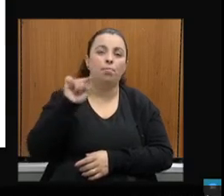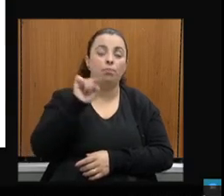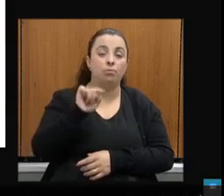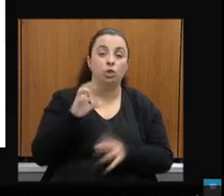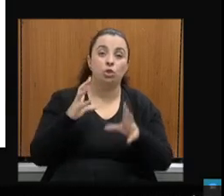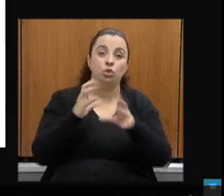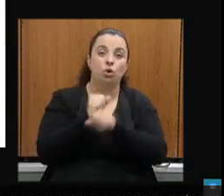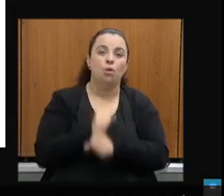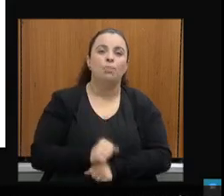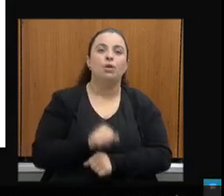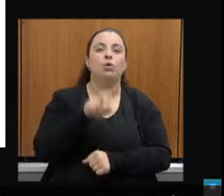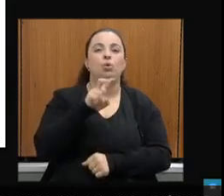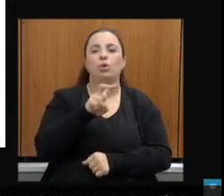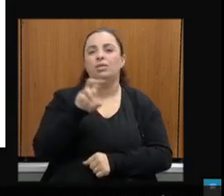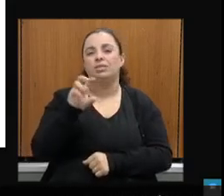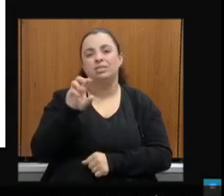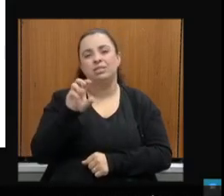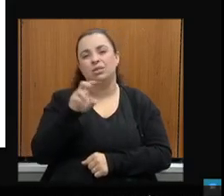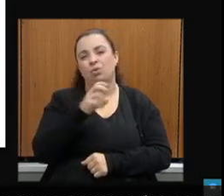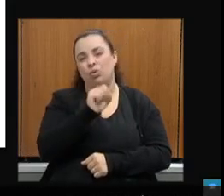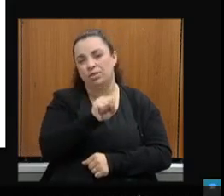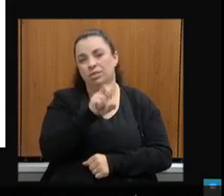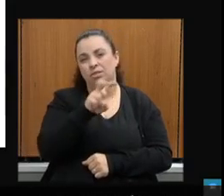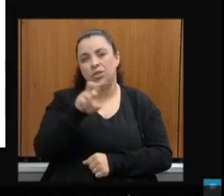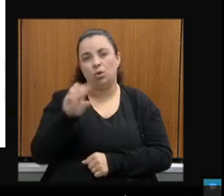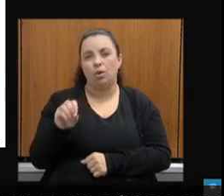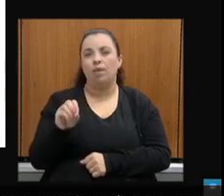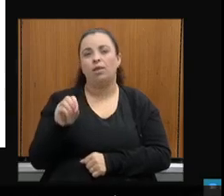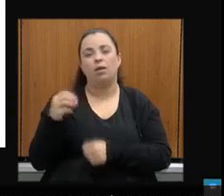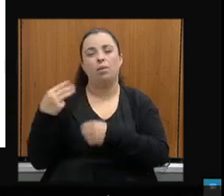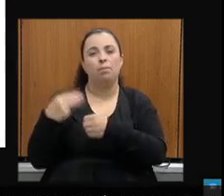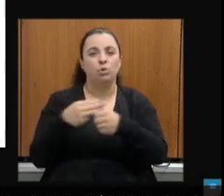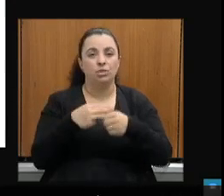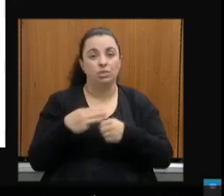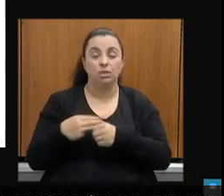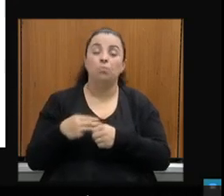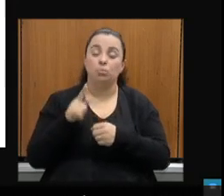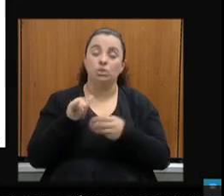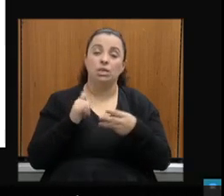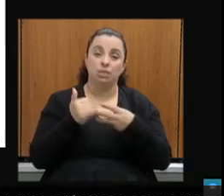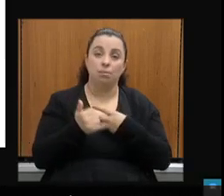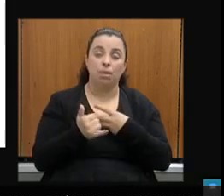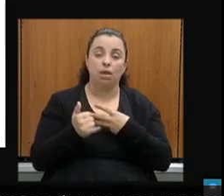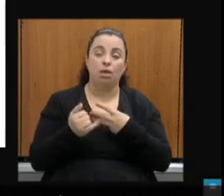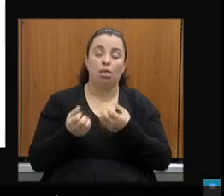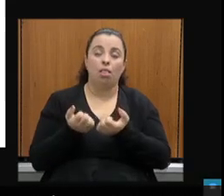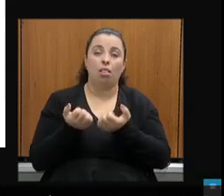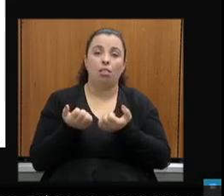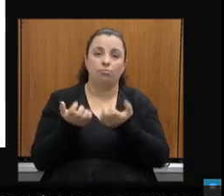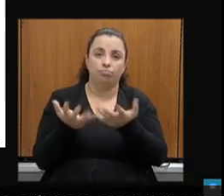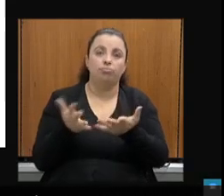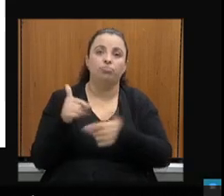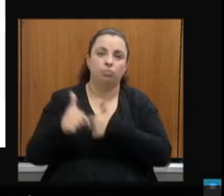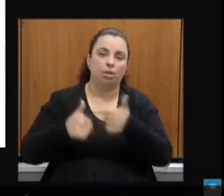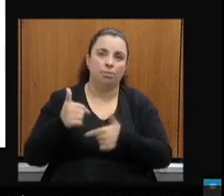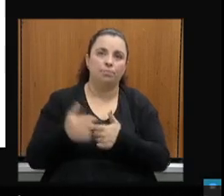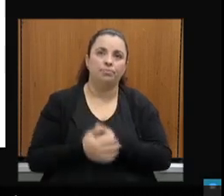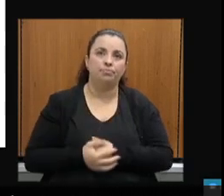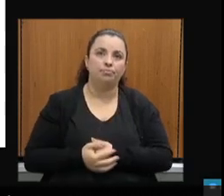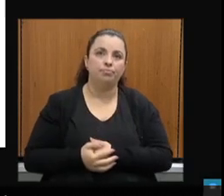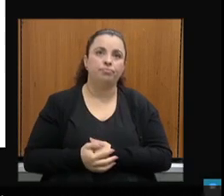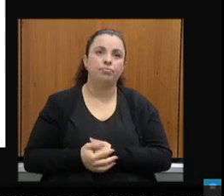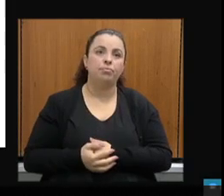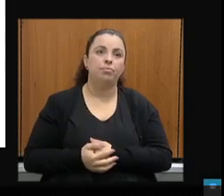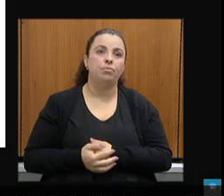é municípios servidos pela pela Cemig nós podemos seguir por fim